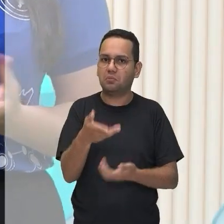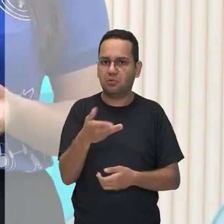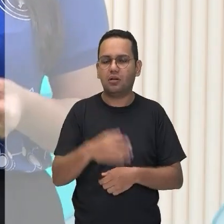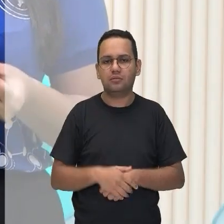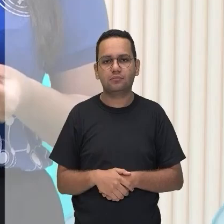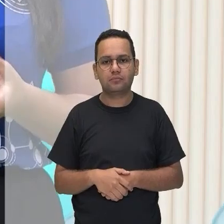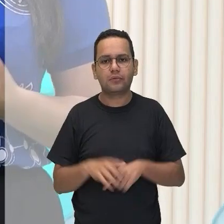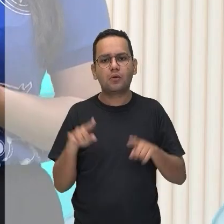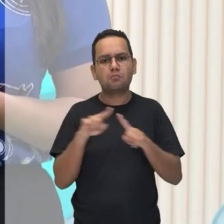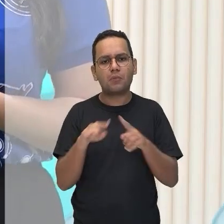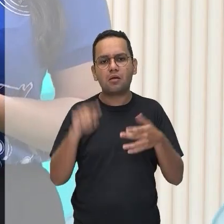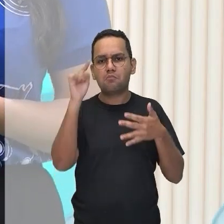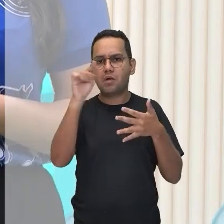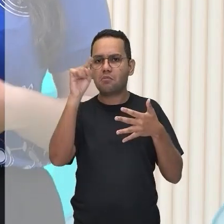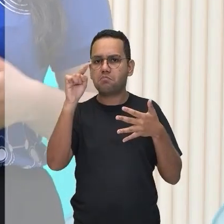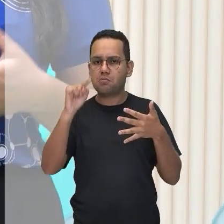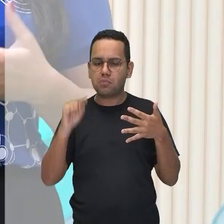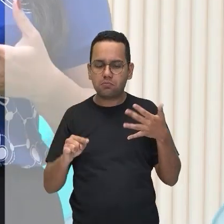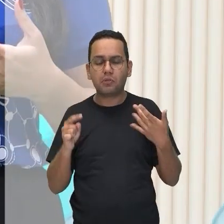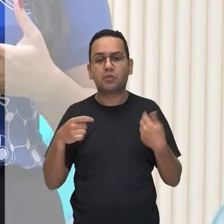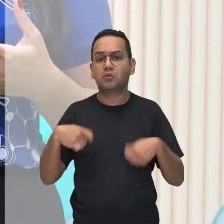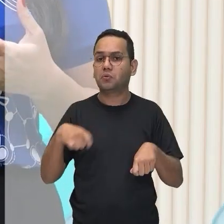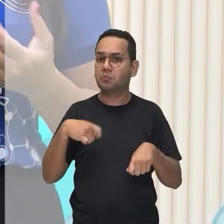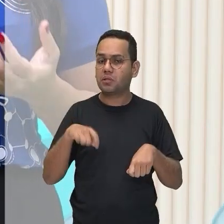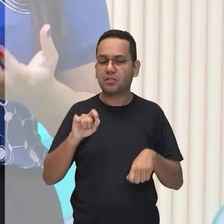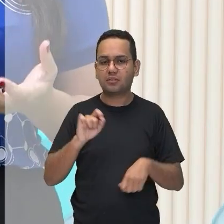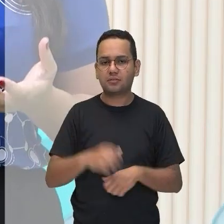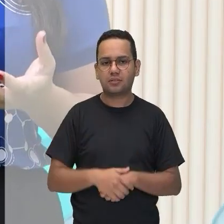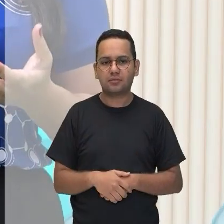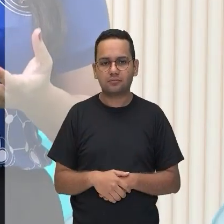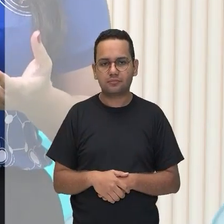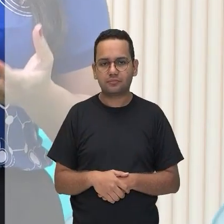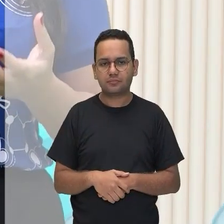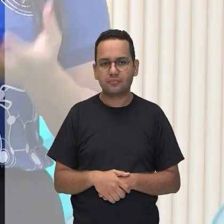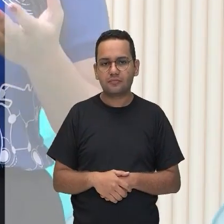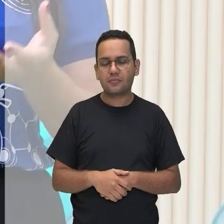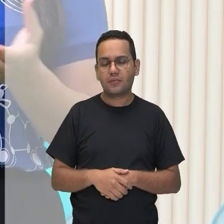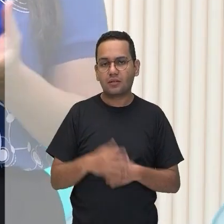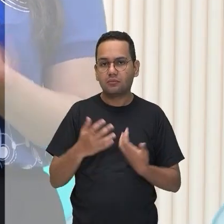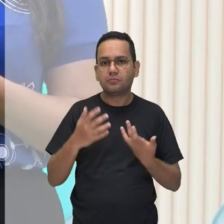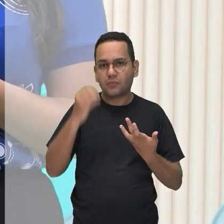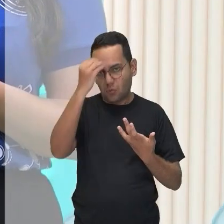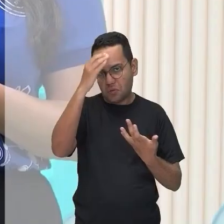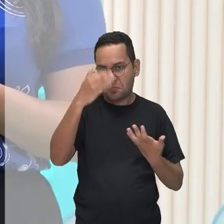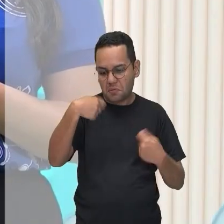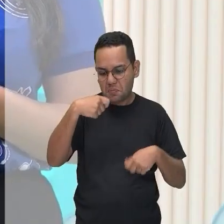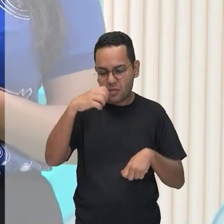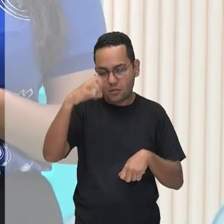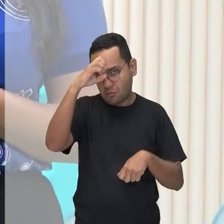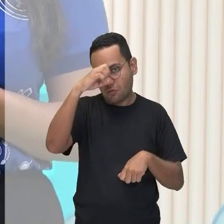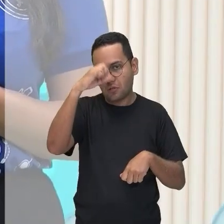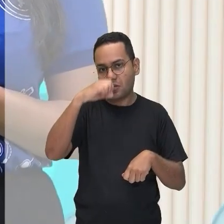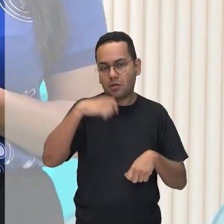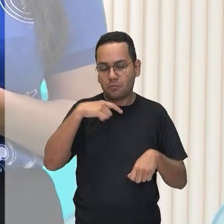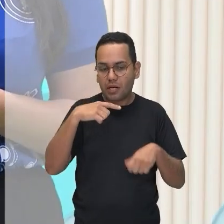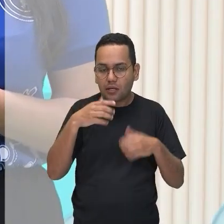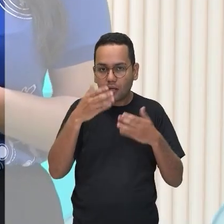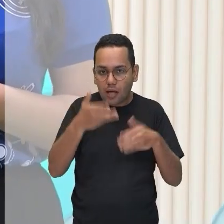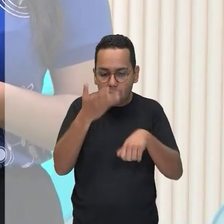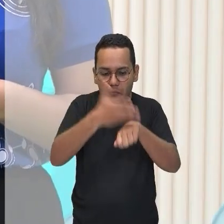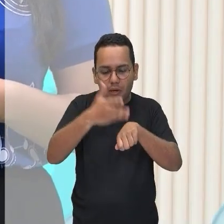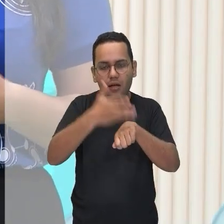esse conhecimento é necessário para que, de fato, você possa executar aquela atividade escolhida por